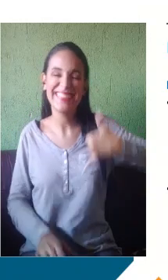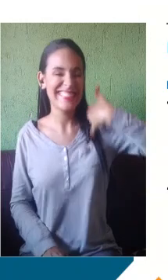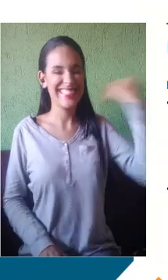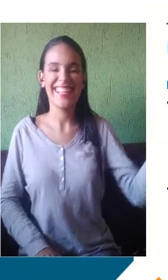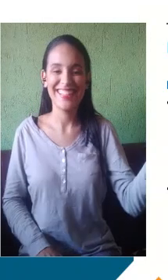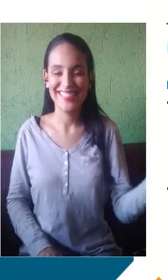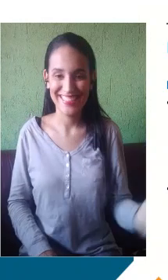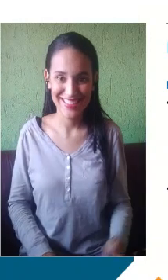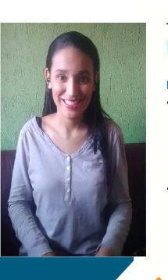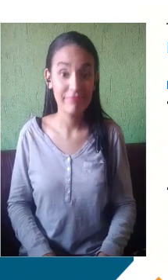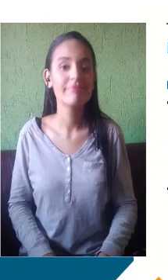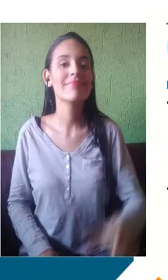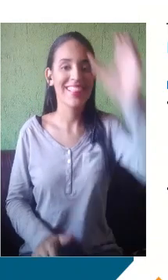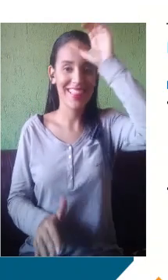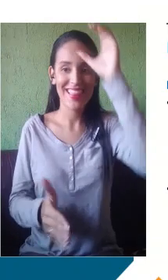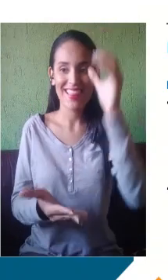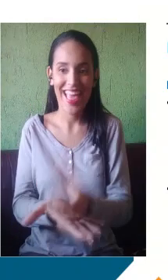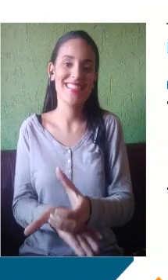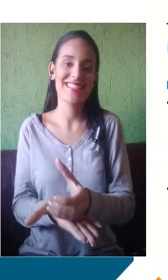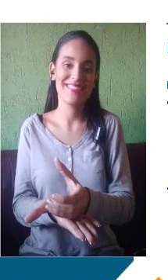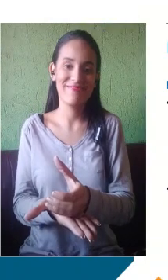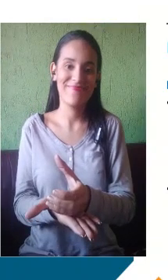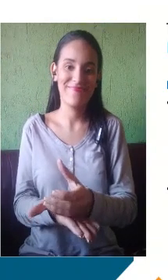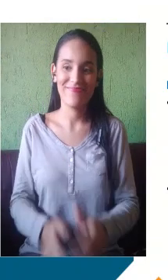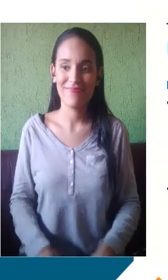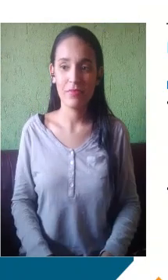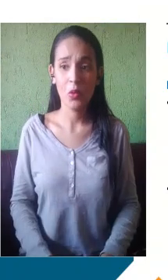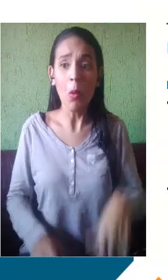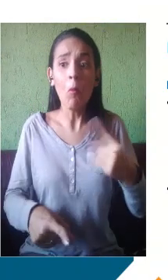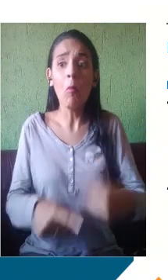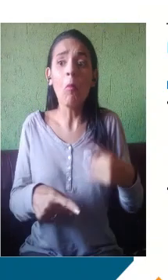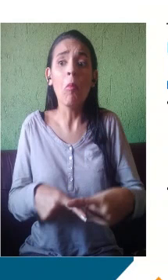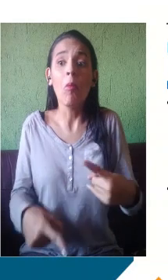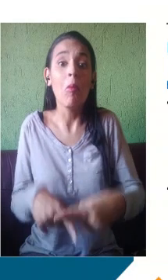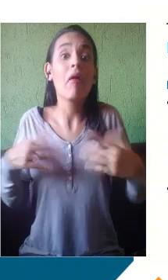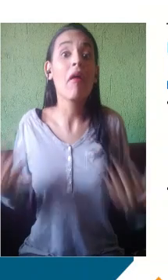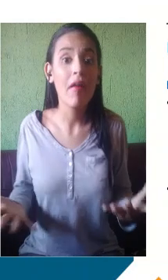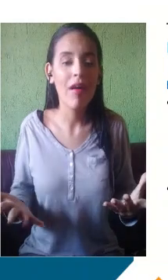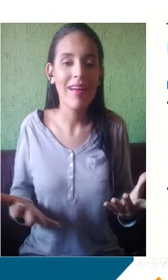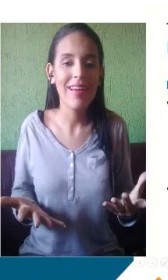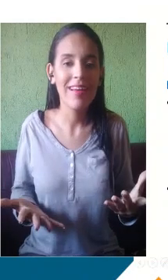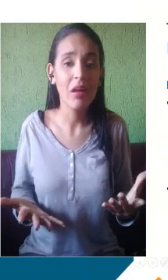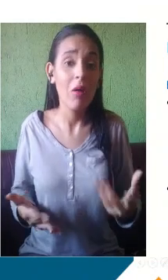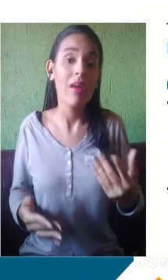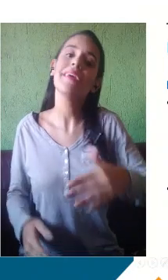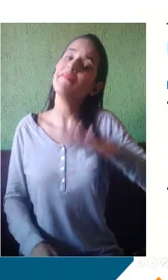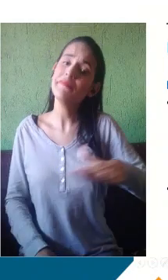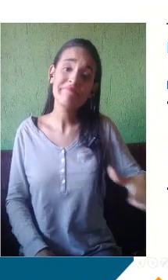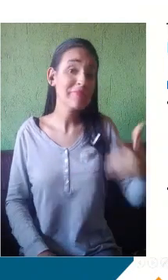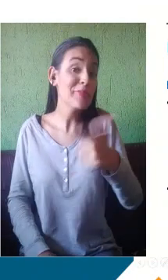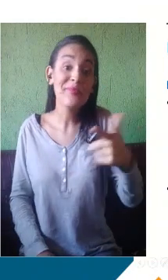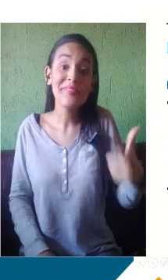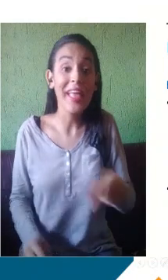vive praticamente sem pressão, né? E sem compromisso. Vejam que essa informação iniciada aqui